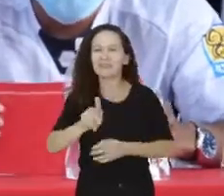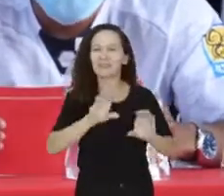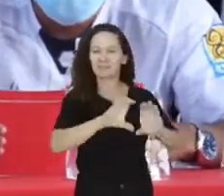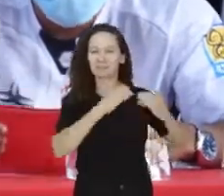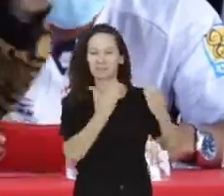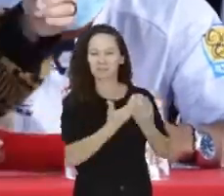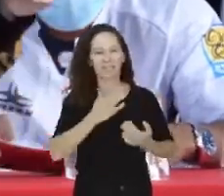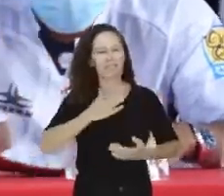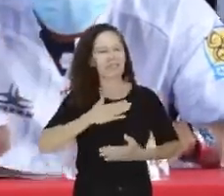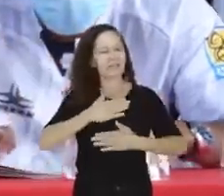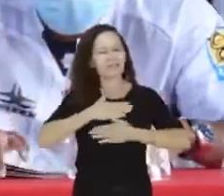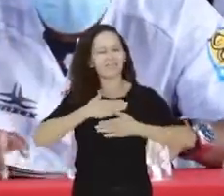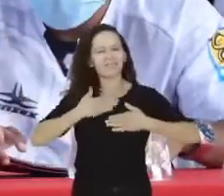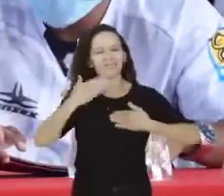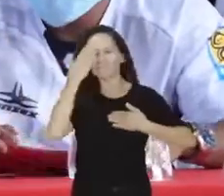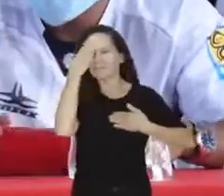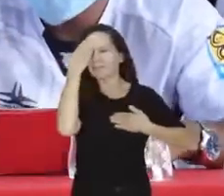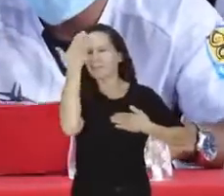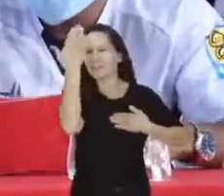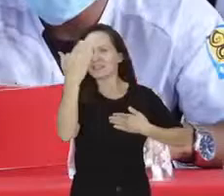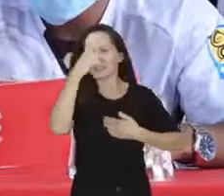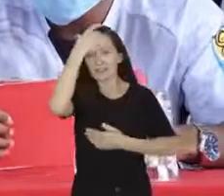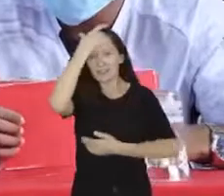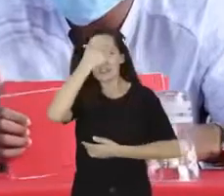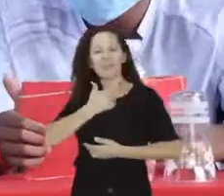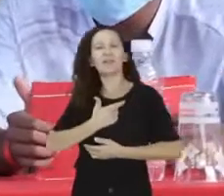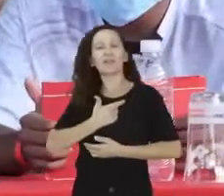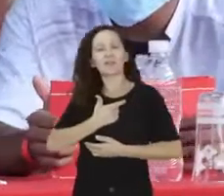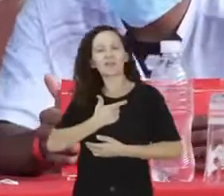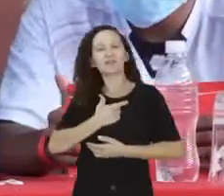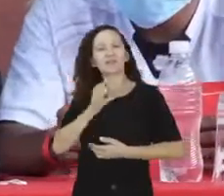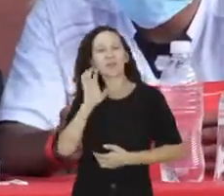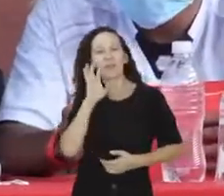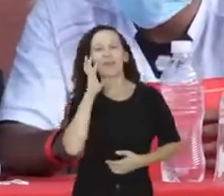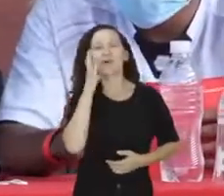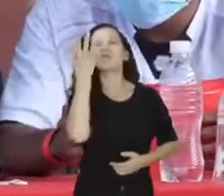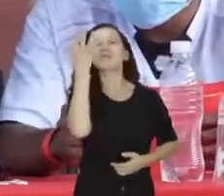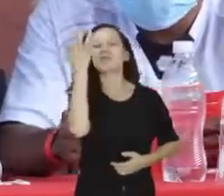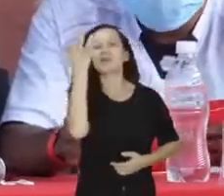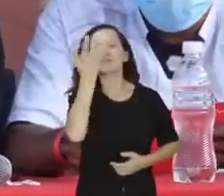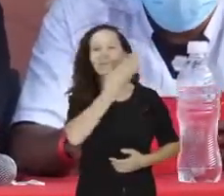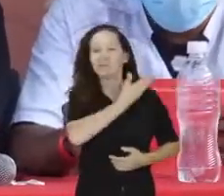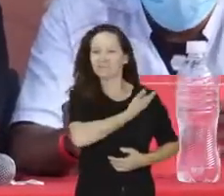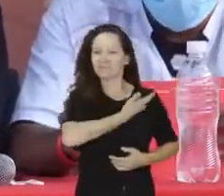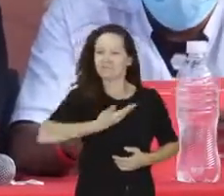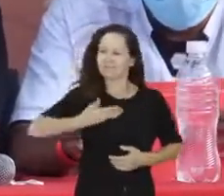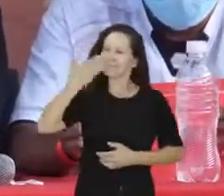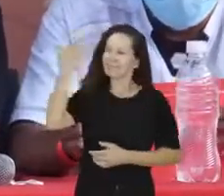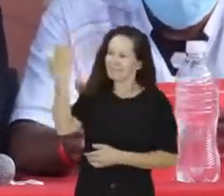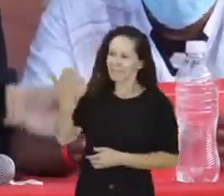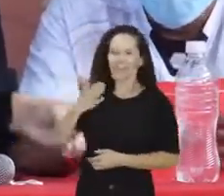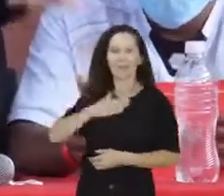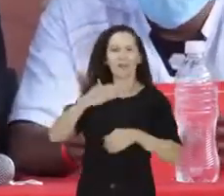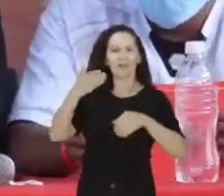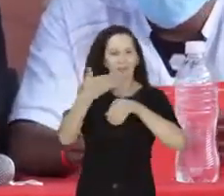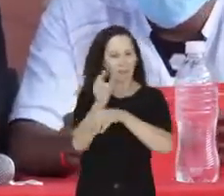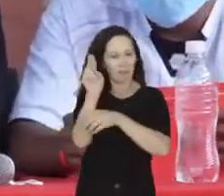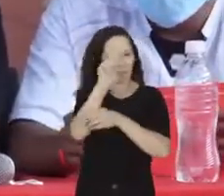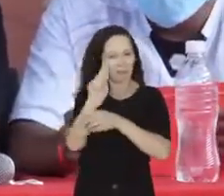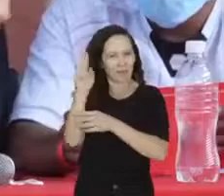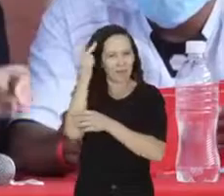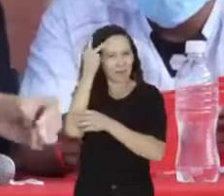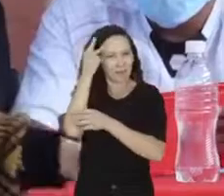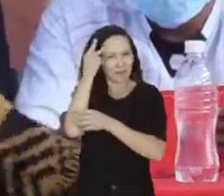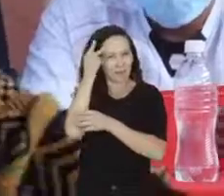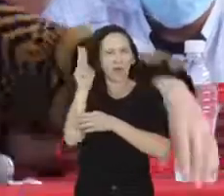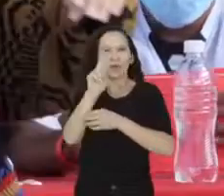porque eu sou fruto desse governo. Eu entrei na Universidade de São Paulo pelo Enem, pelo